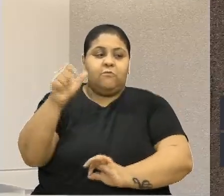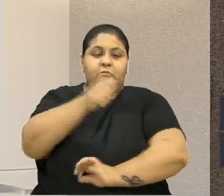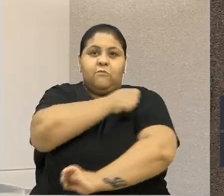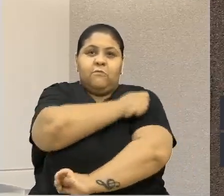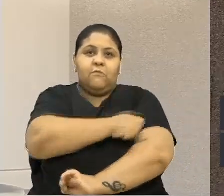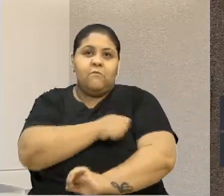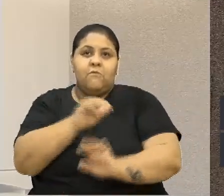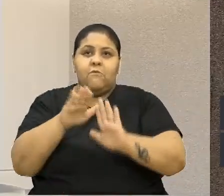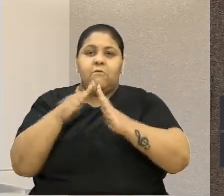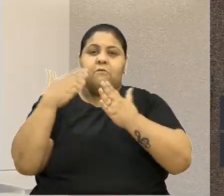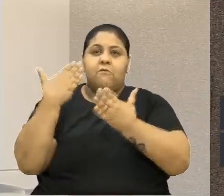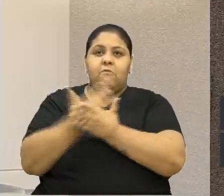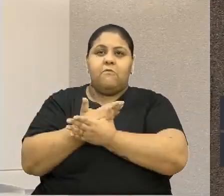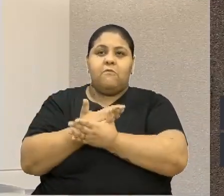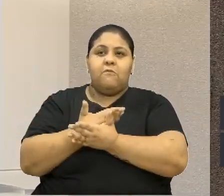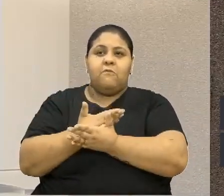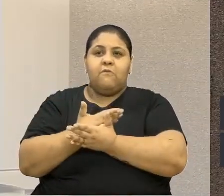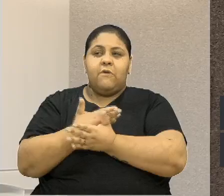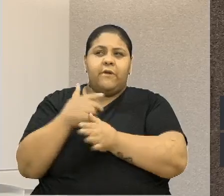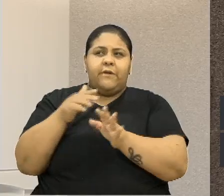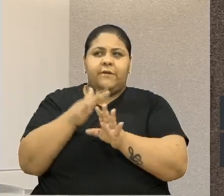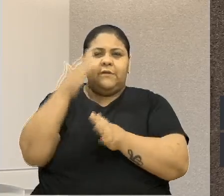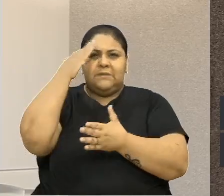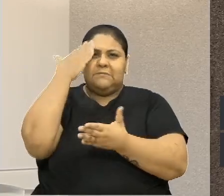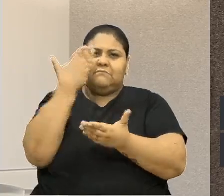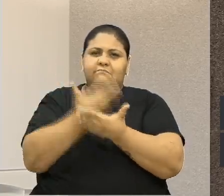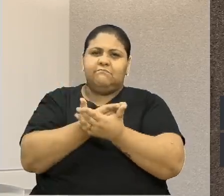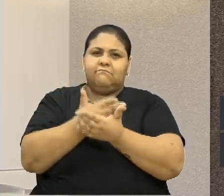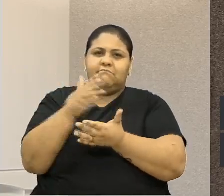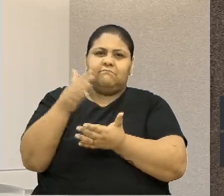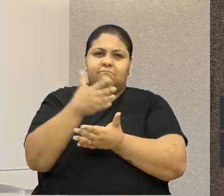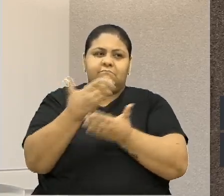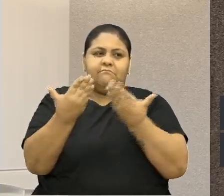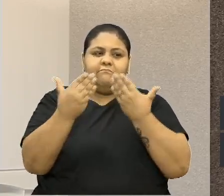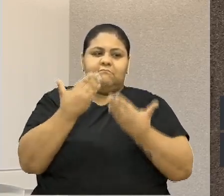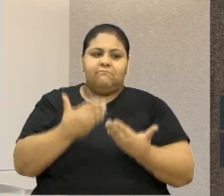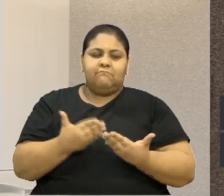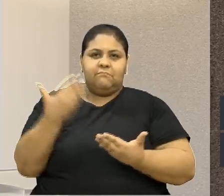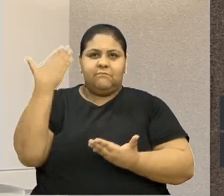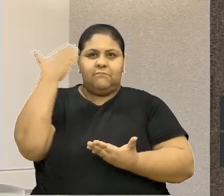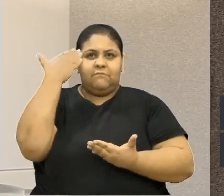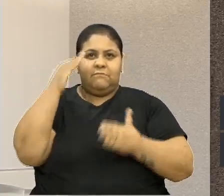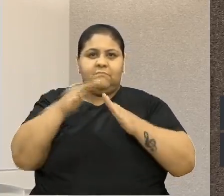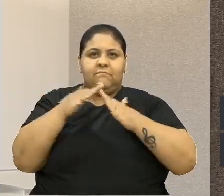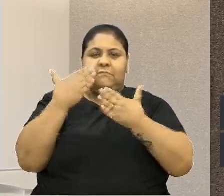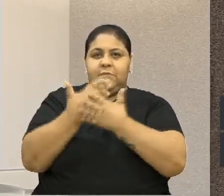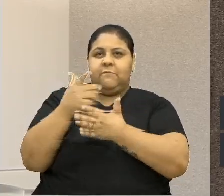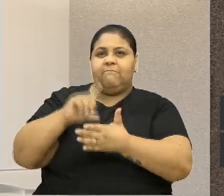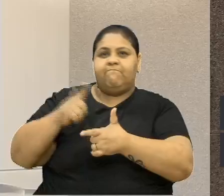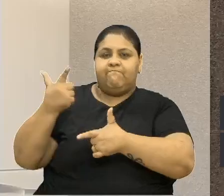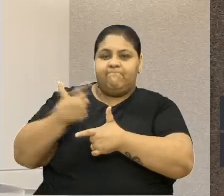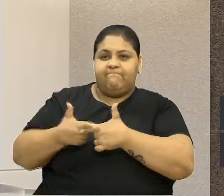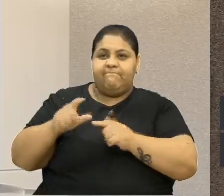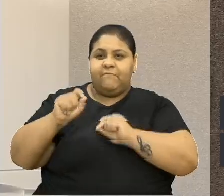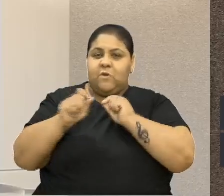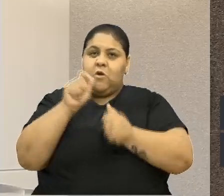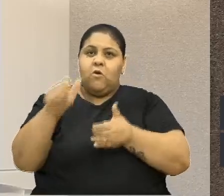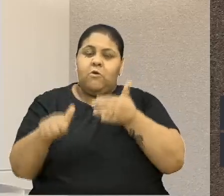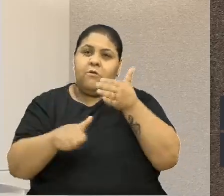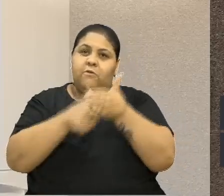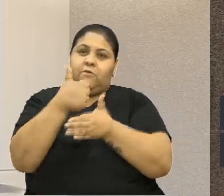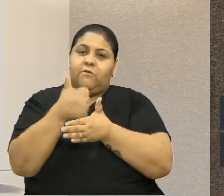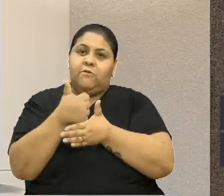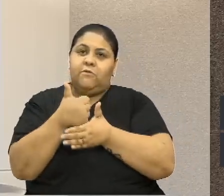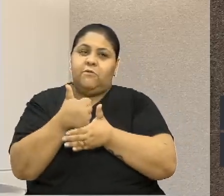por escola. Dá para a gente ter uma métrica gigantesca de avaliação para saber se a escola está com problema, como melhorar naquela escola, como